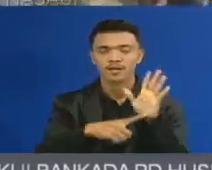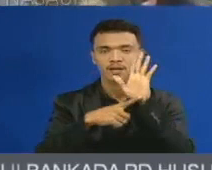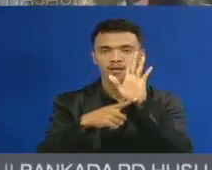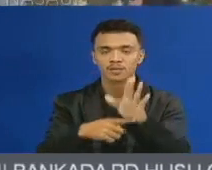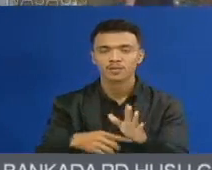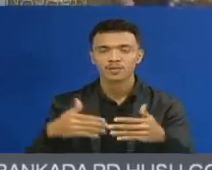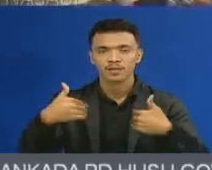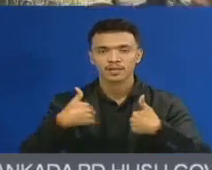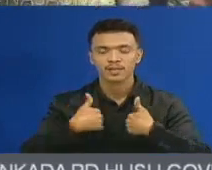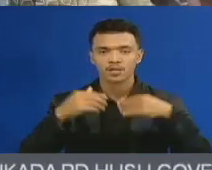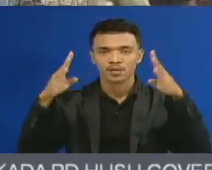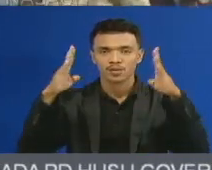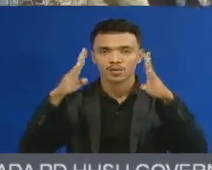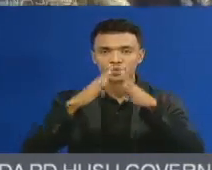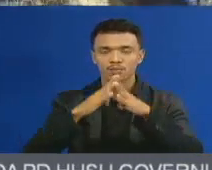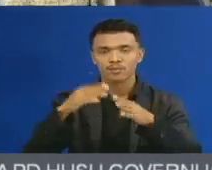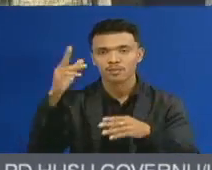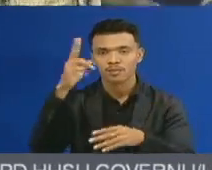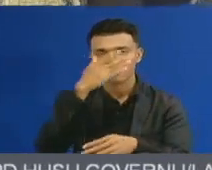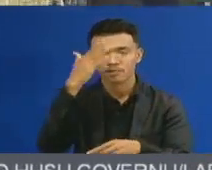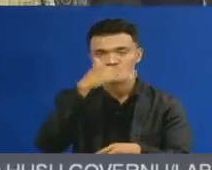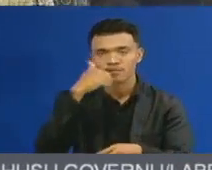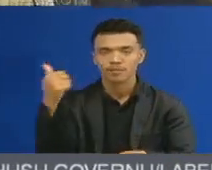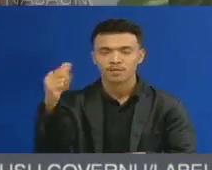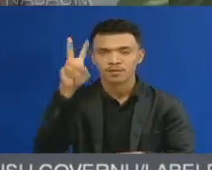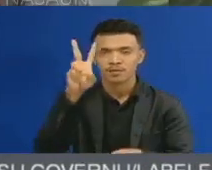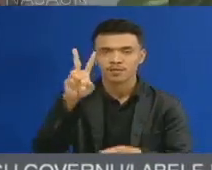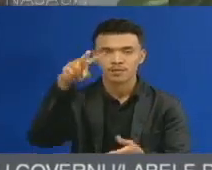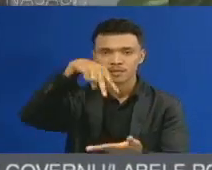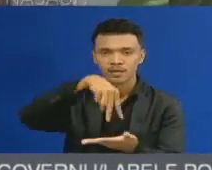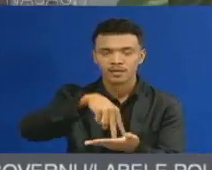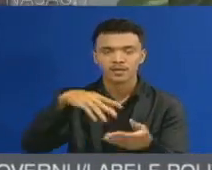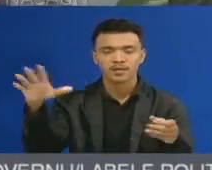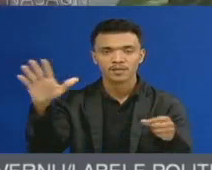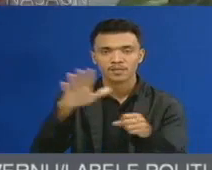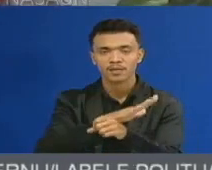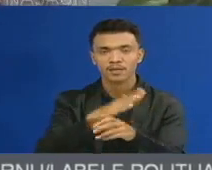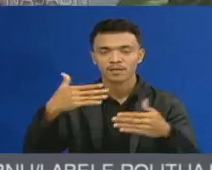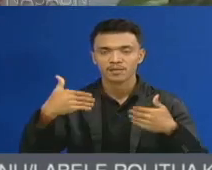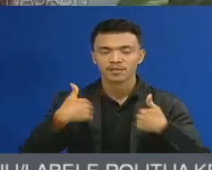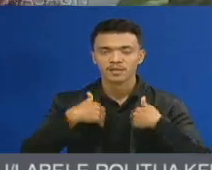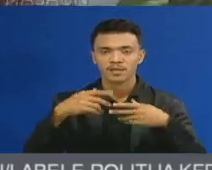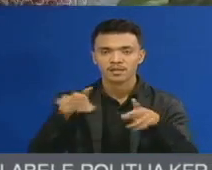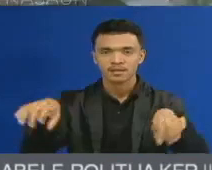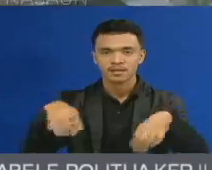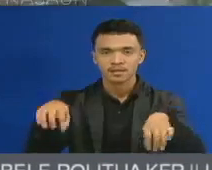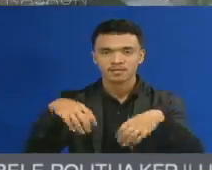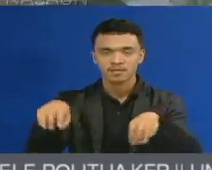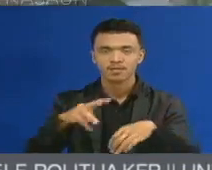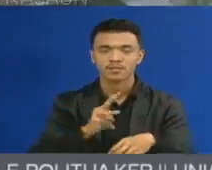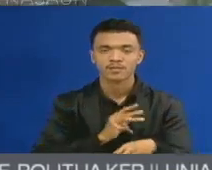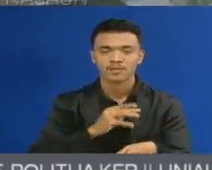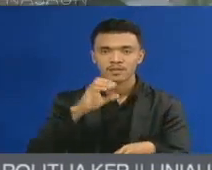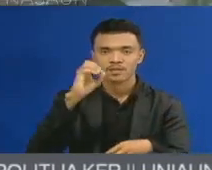e a caserna Fura Crua Nebeari e a complexo unidade de apoio e serviço metinário.